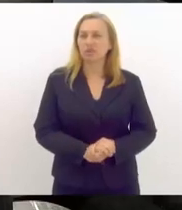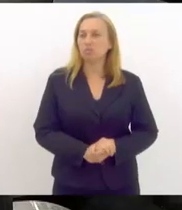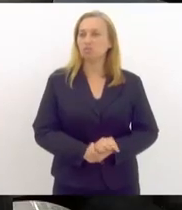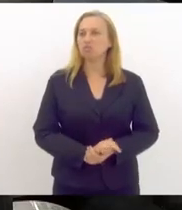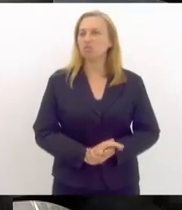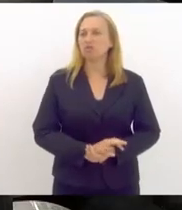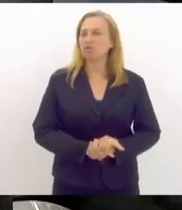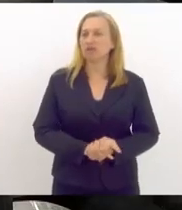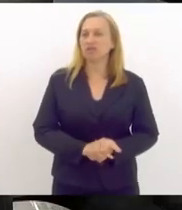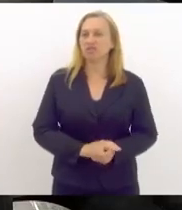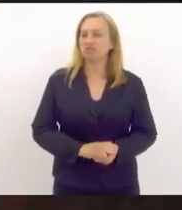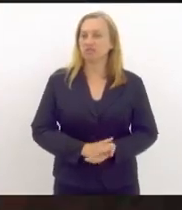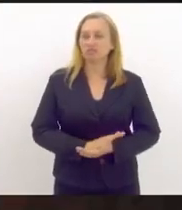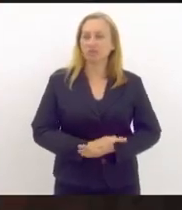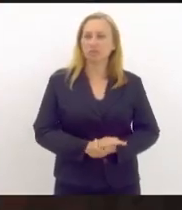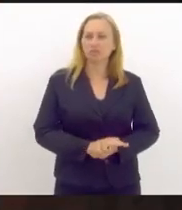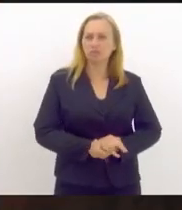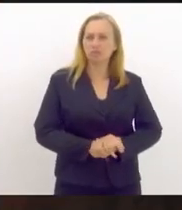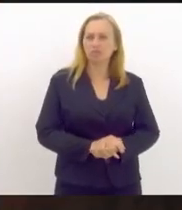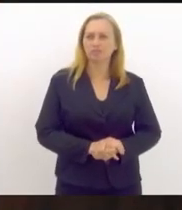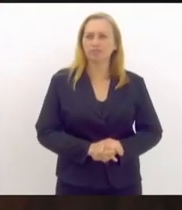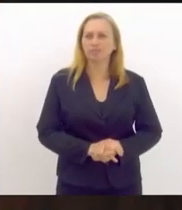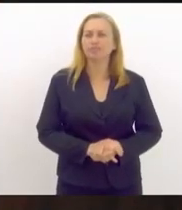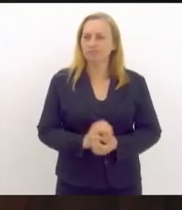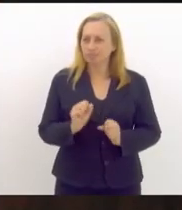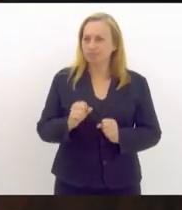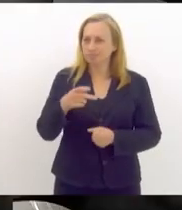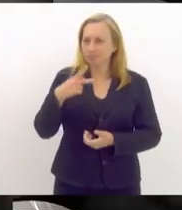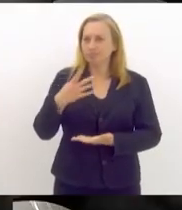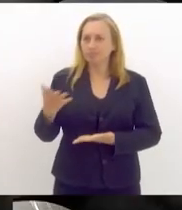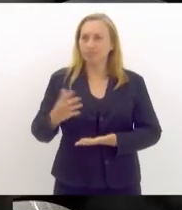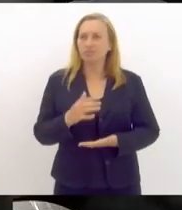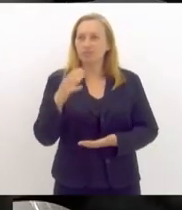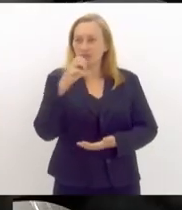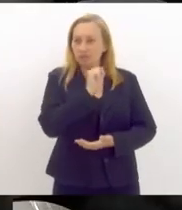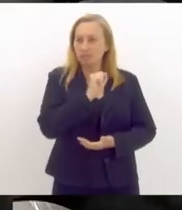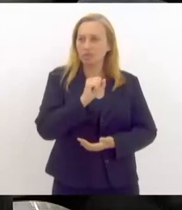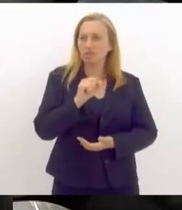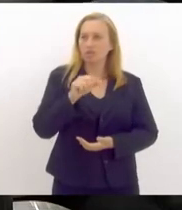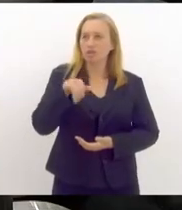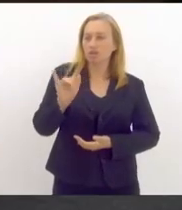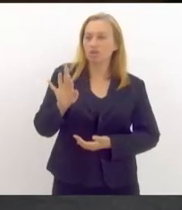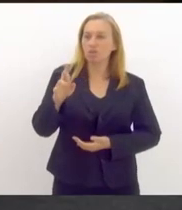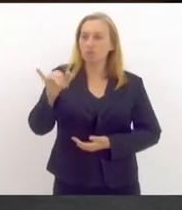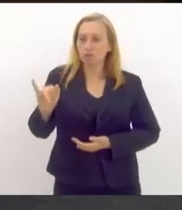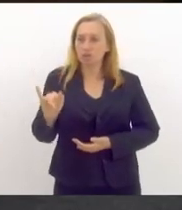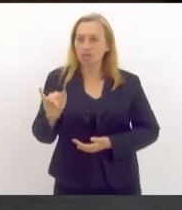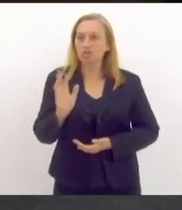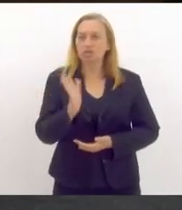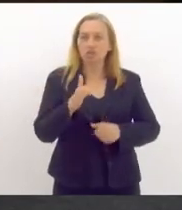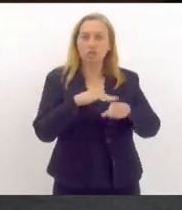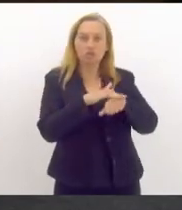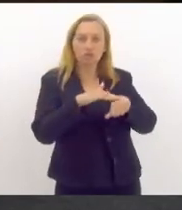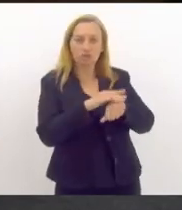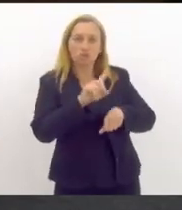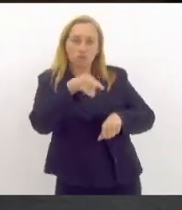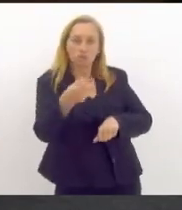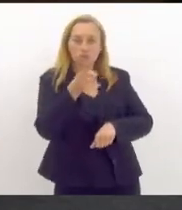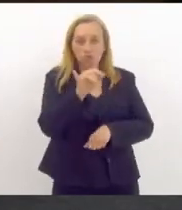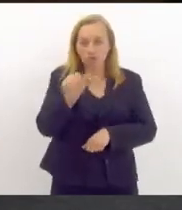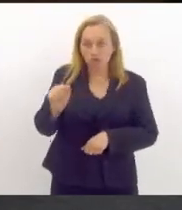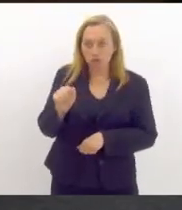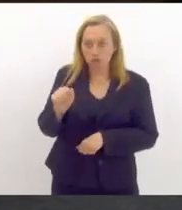pode passar você é Yuri a gente até conversou outro dia sobre